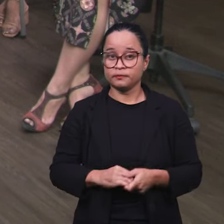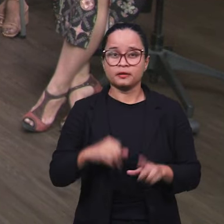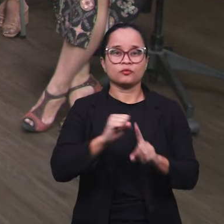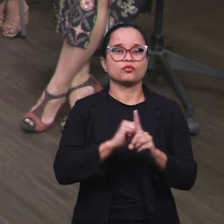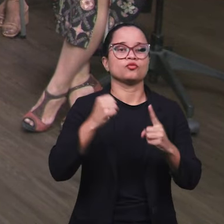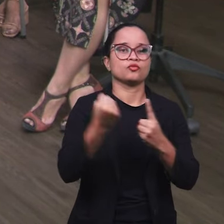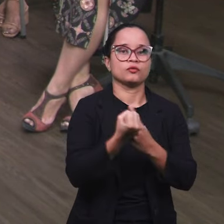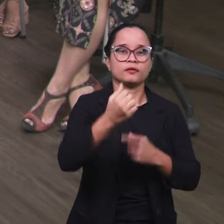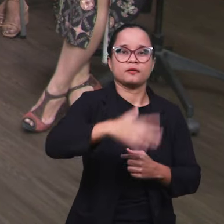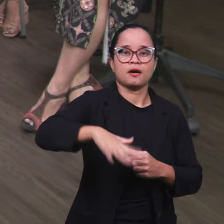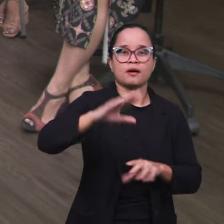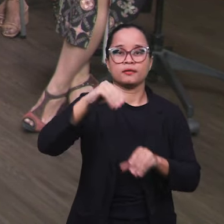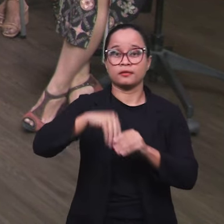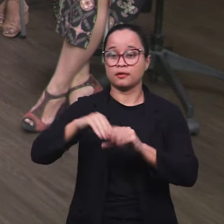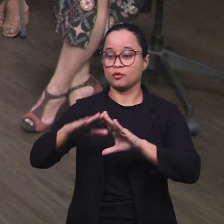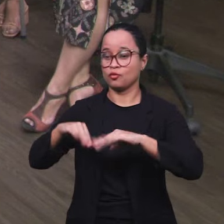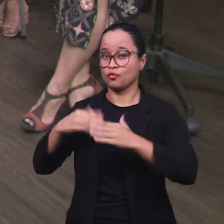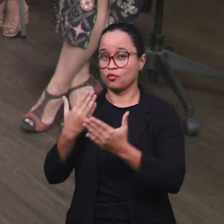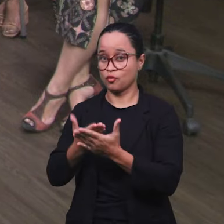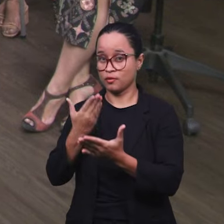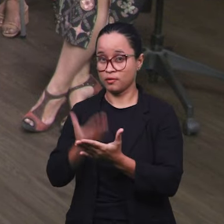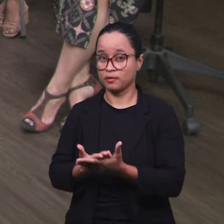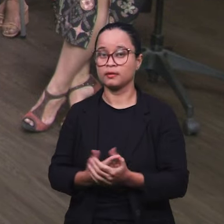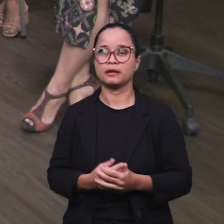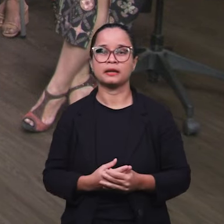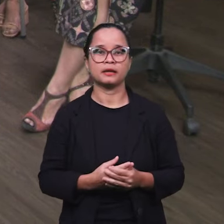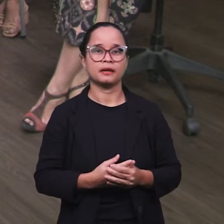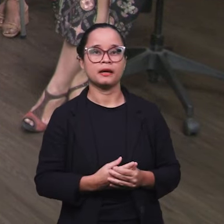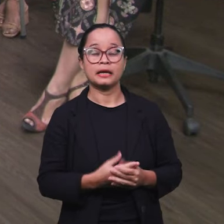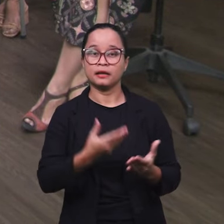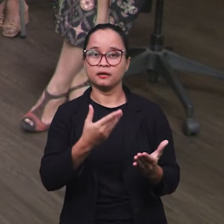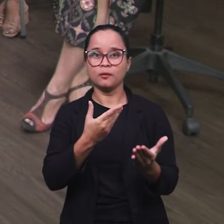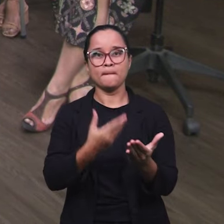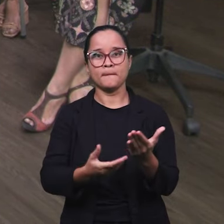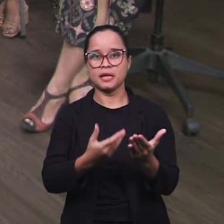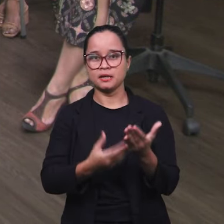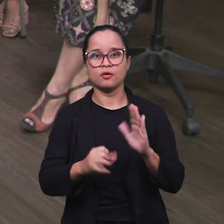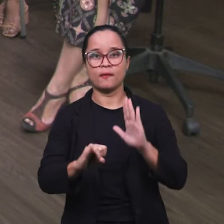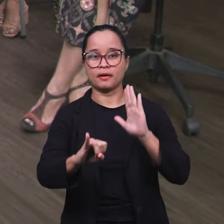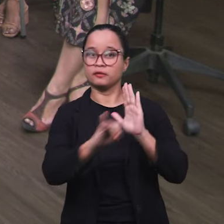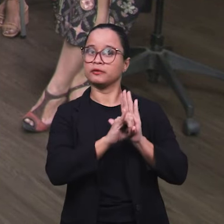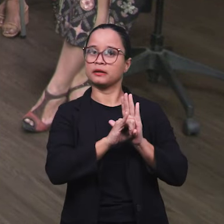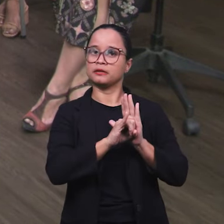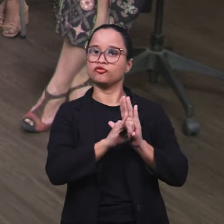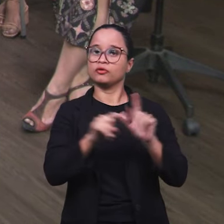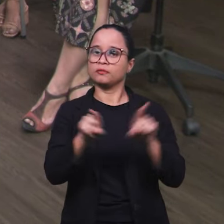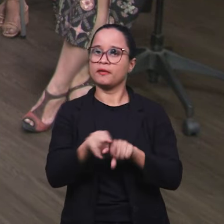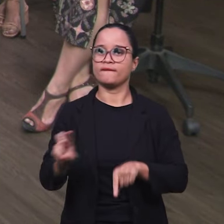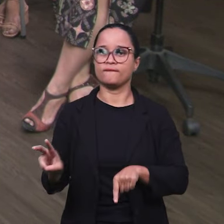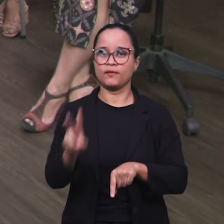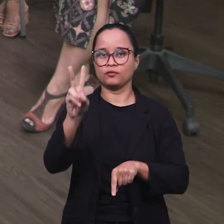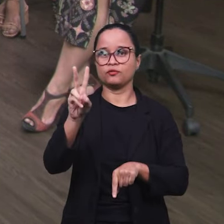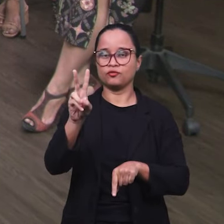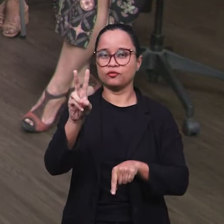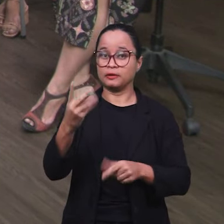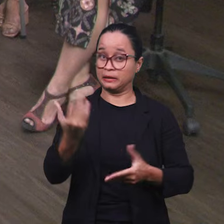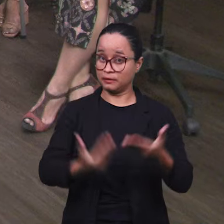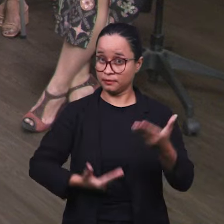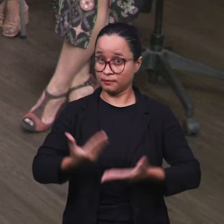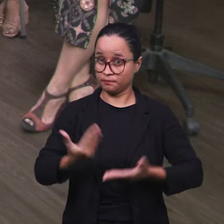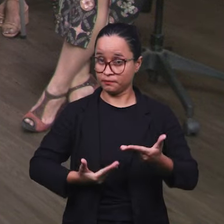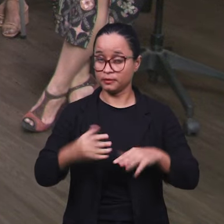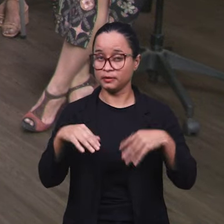nas relações sociais, escolares, sem comprometer a própria identidade e valores cristãos.